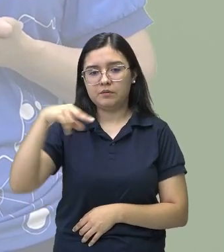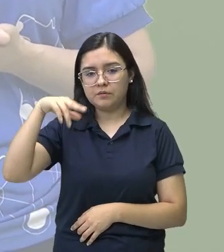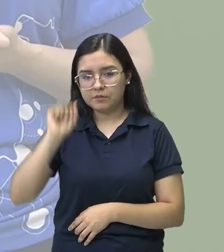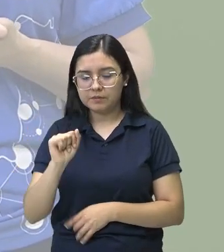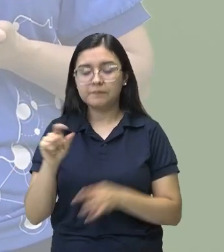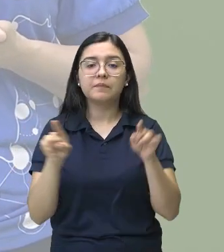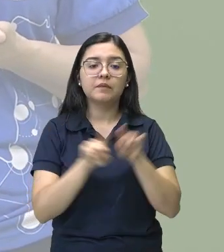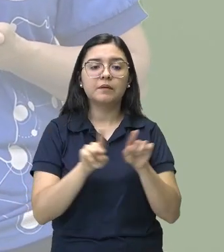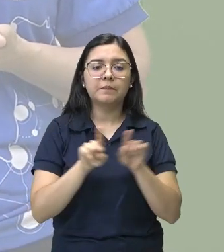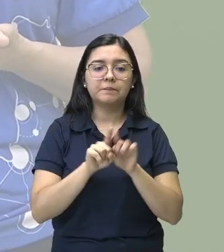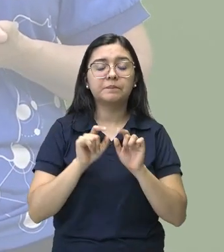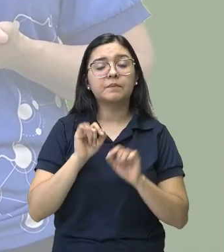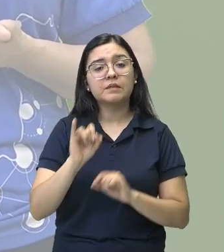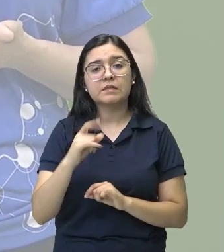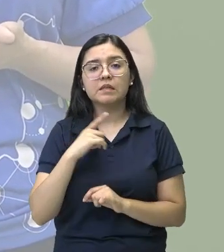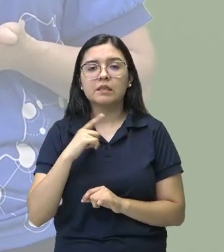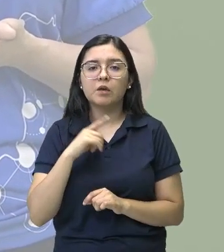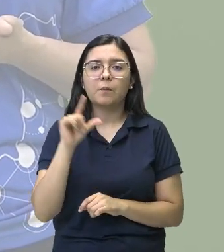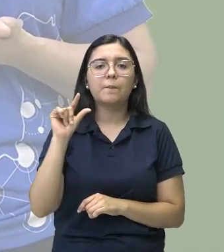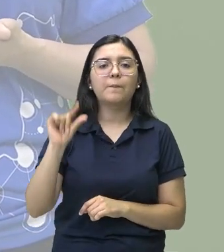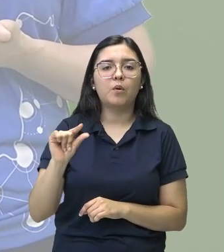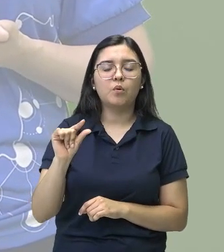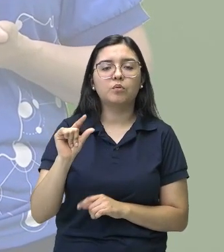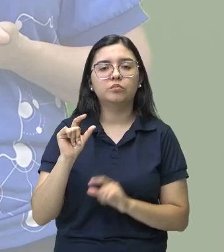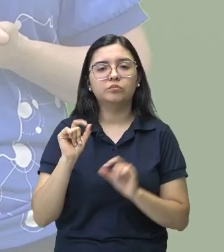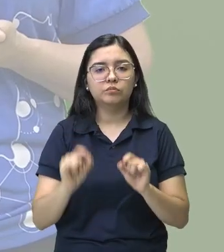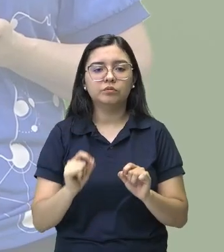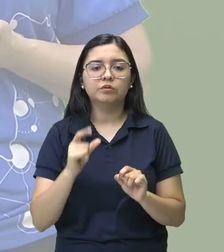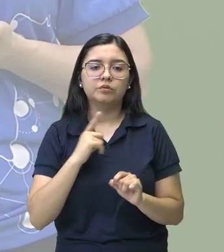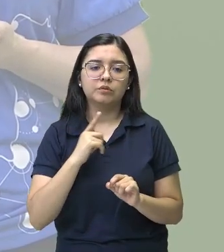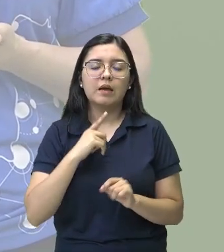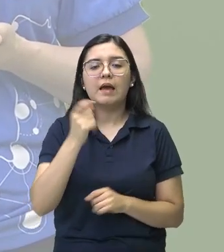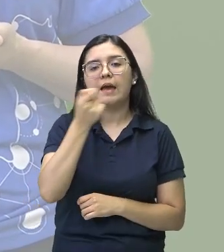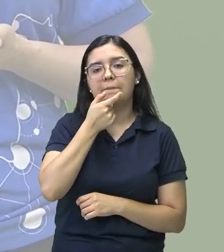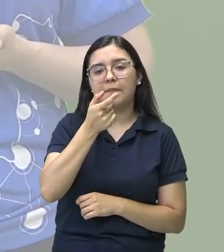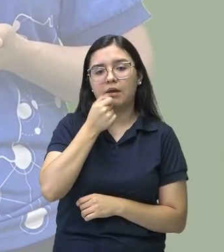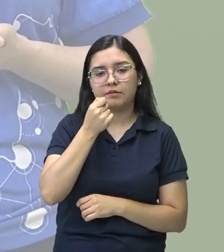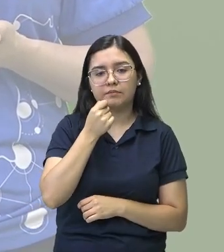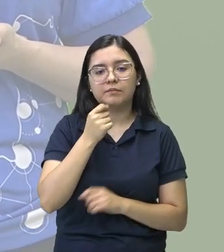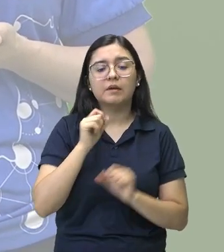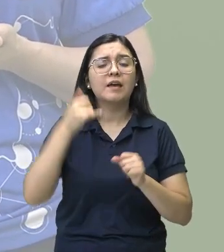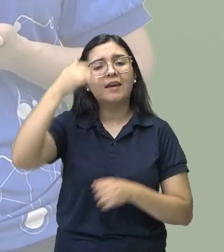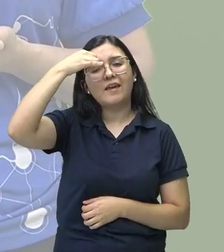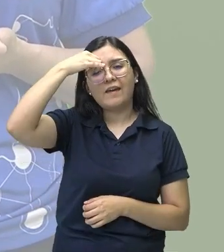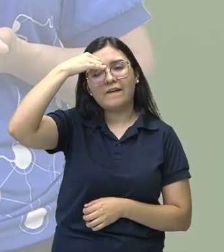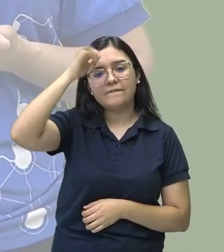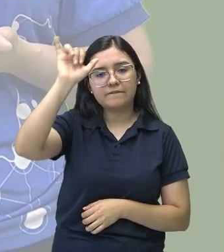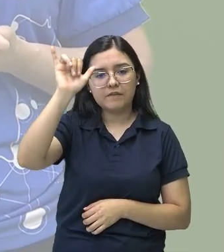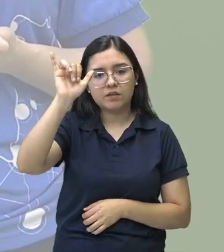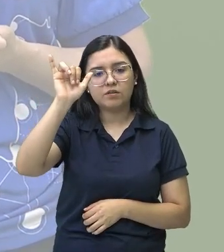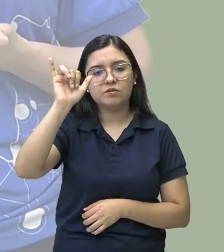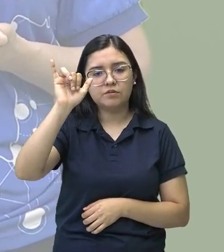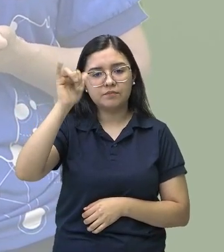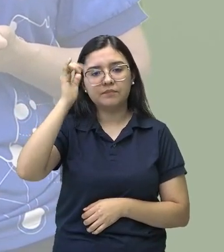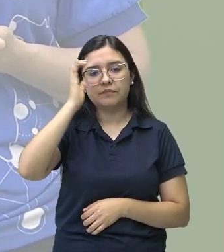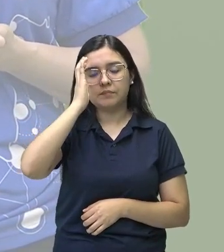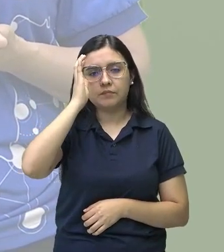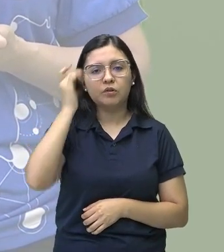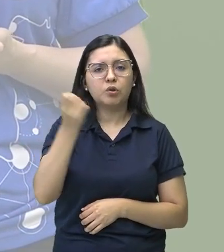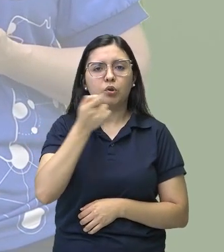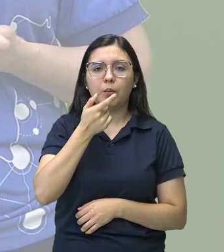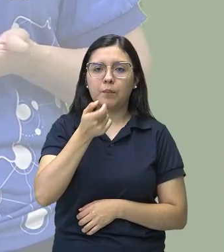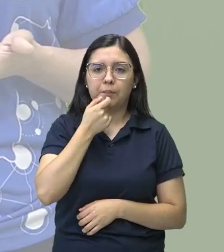você tenha aí um restinho aí de tratamento desses medicamentos, evite tomar por qualquer situação,